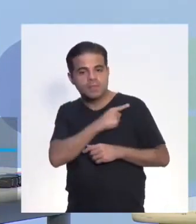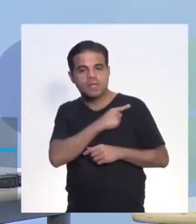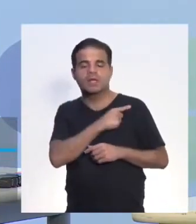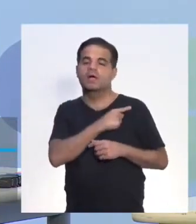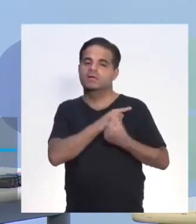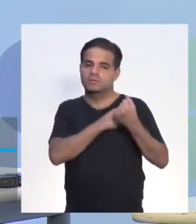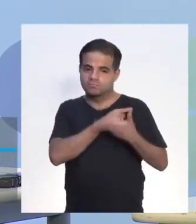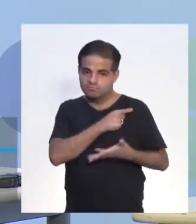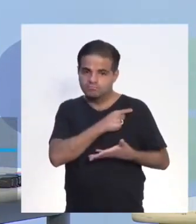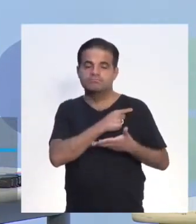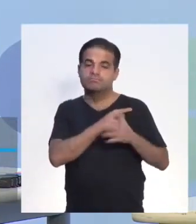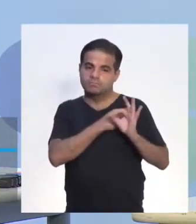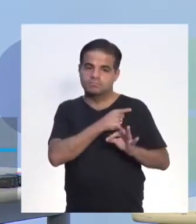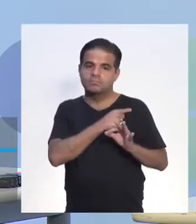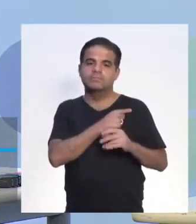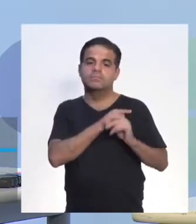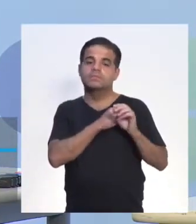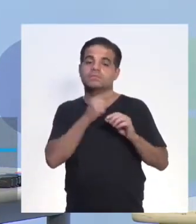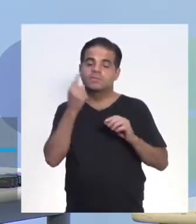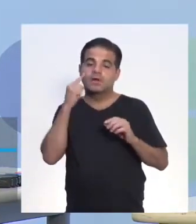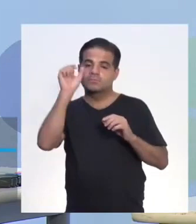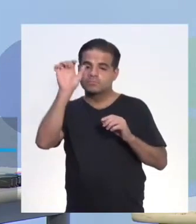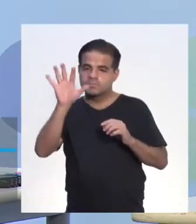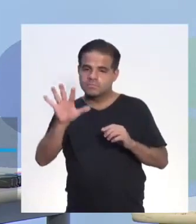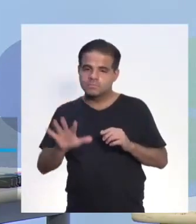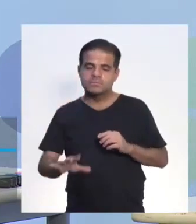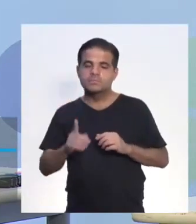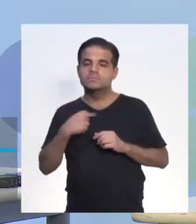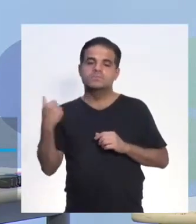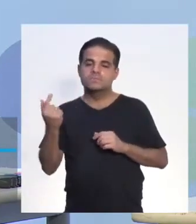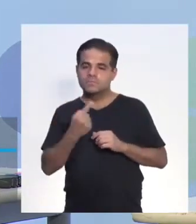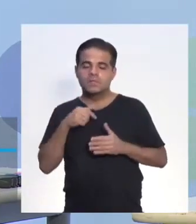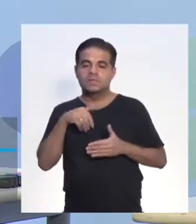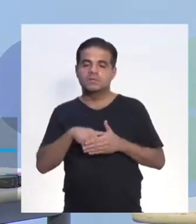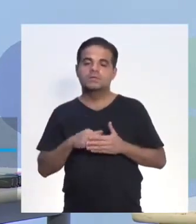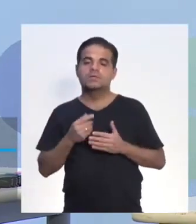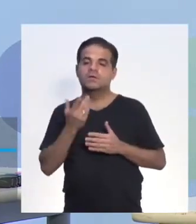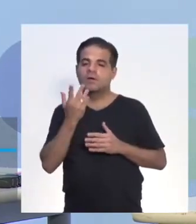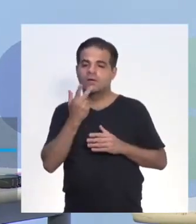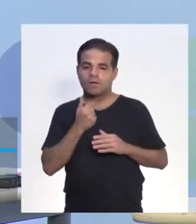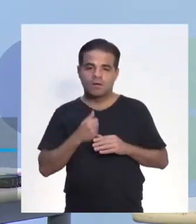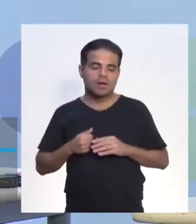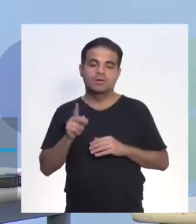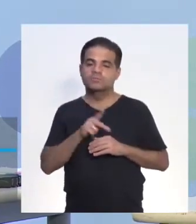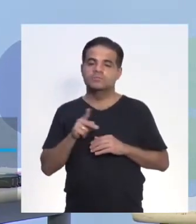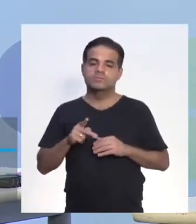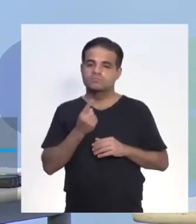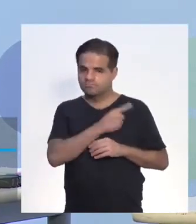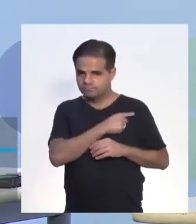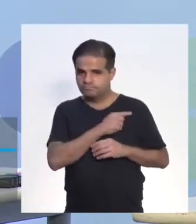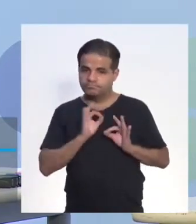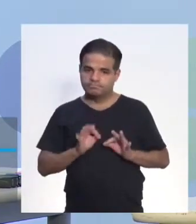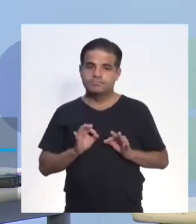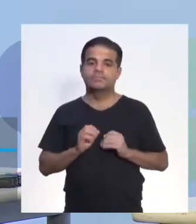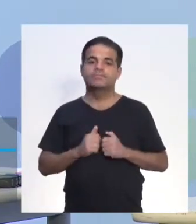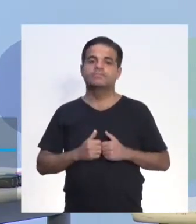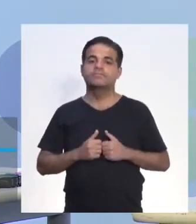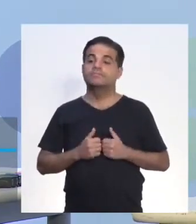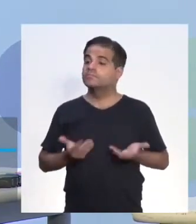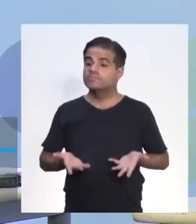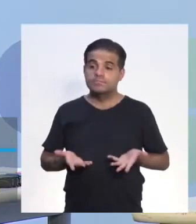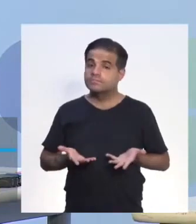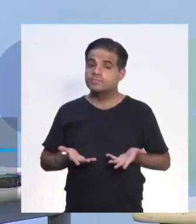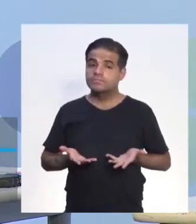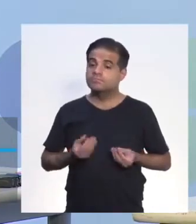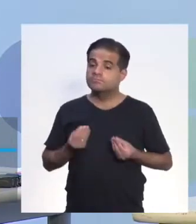série do ensino médio, né? Claro. Você vai conseguir encontrar nossas aulas de matemática da turma do primeira série, óbvio. E aí, professor Inês,